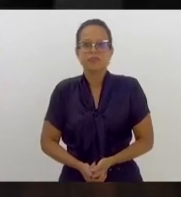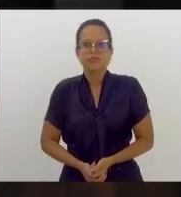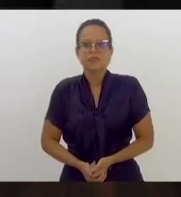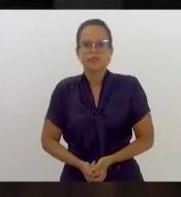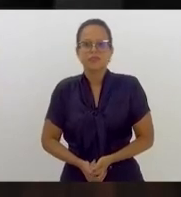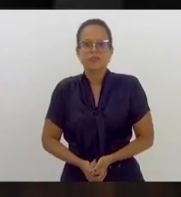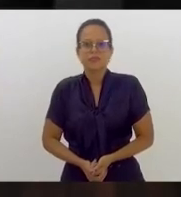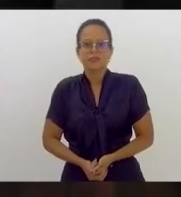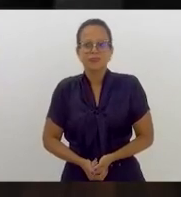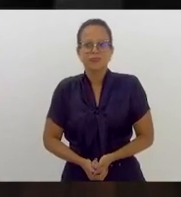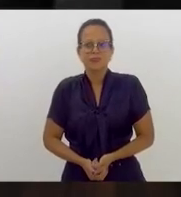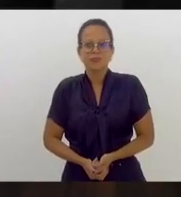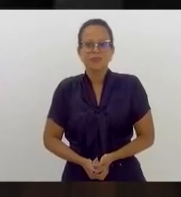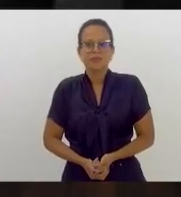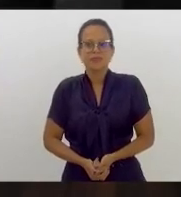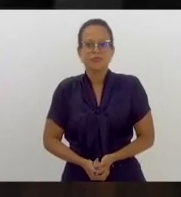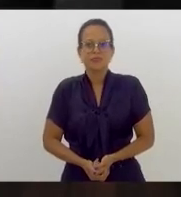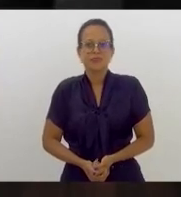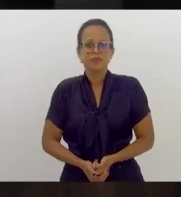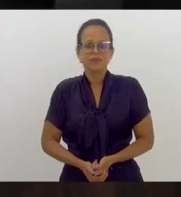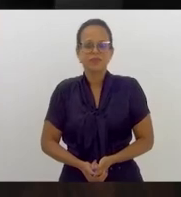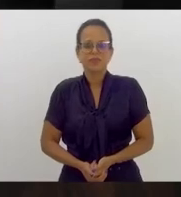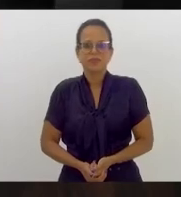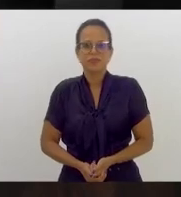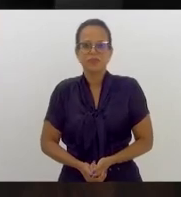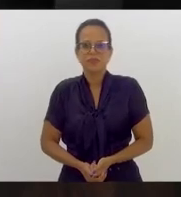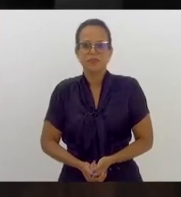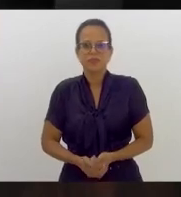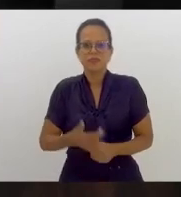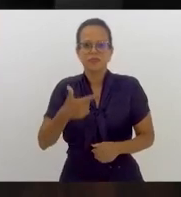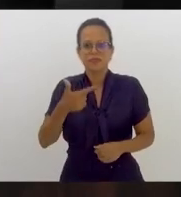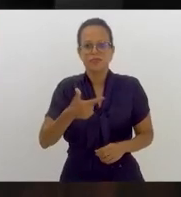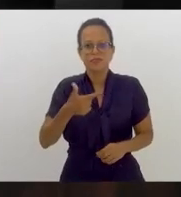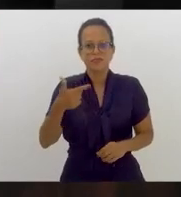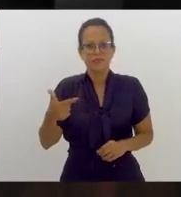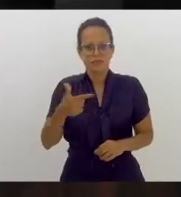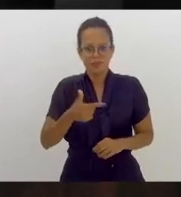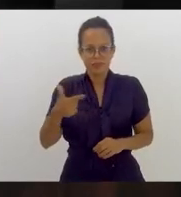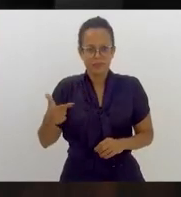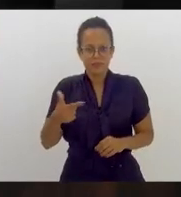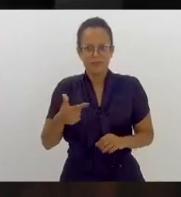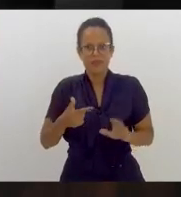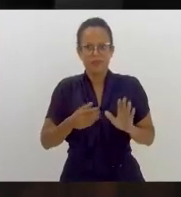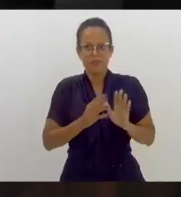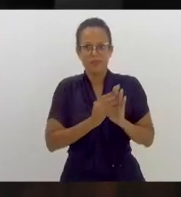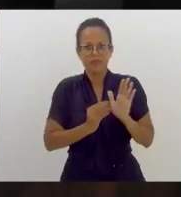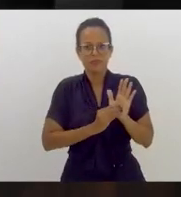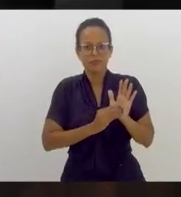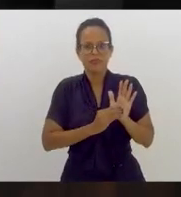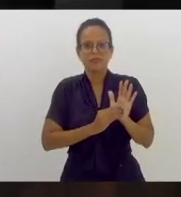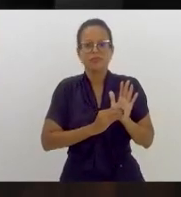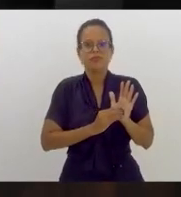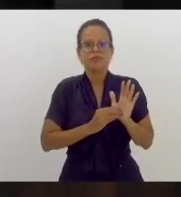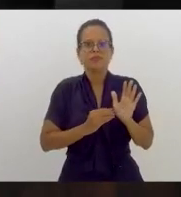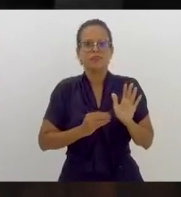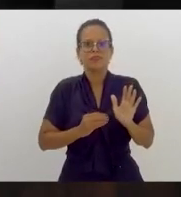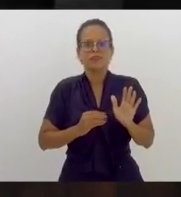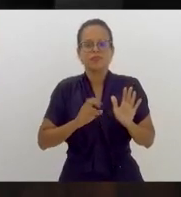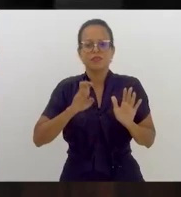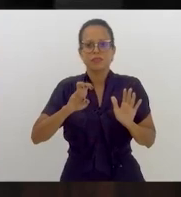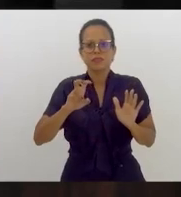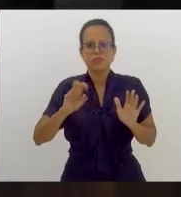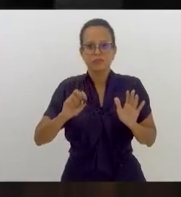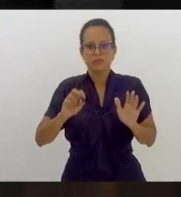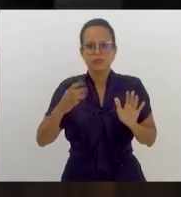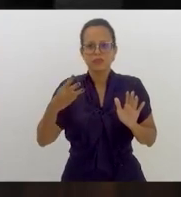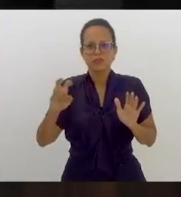Vigésimo segundo da pauta, Veto total aposto ao projeto de lei